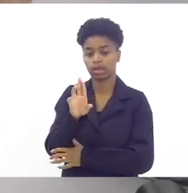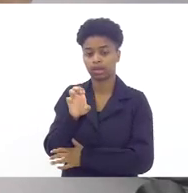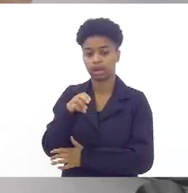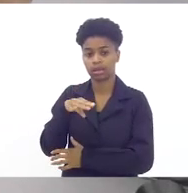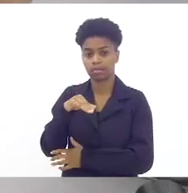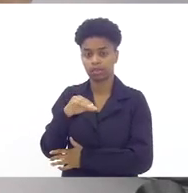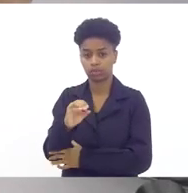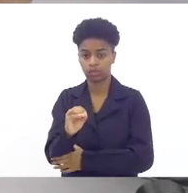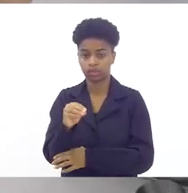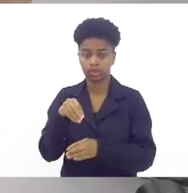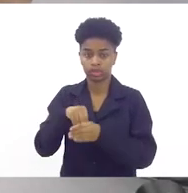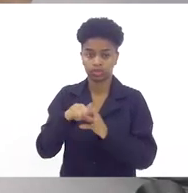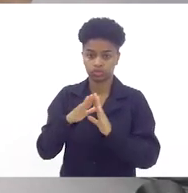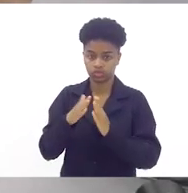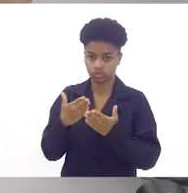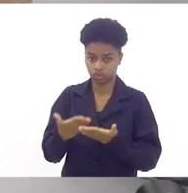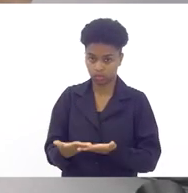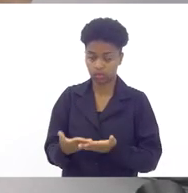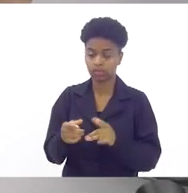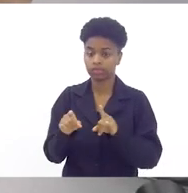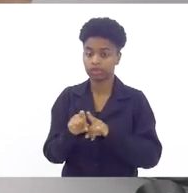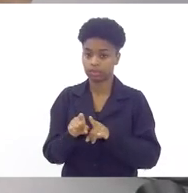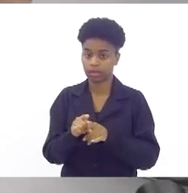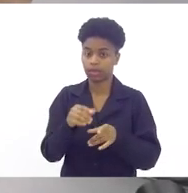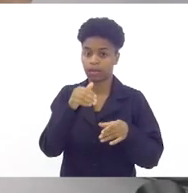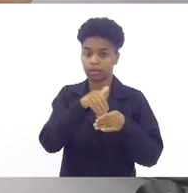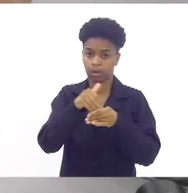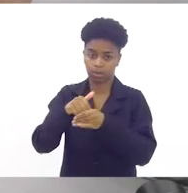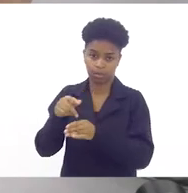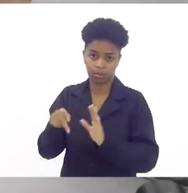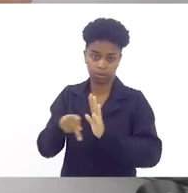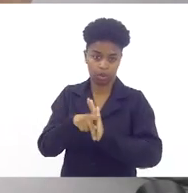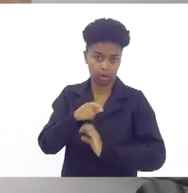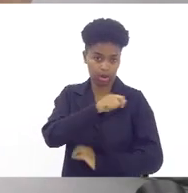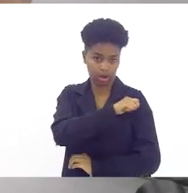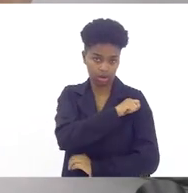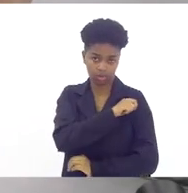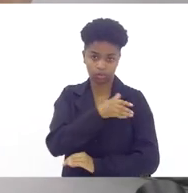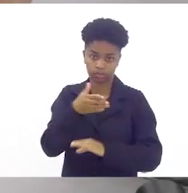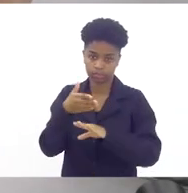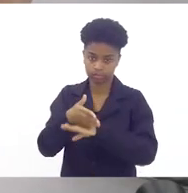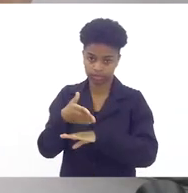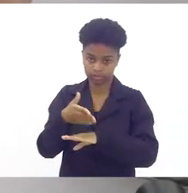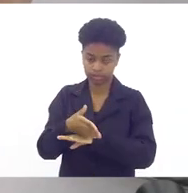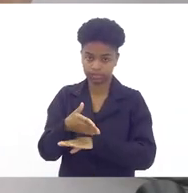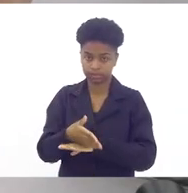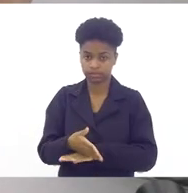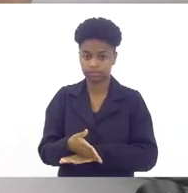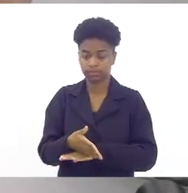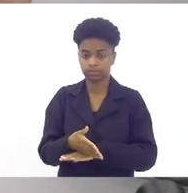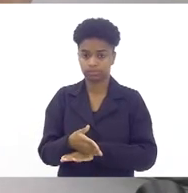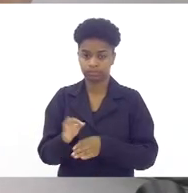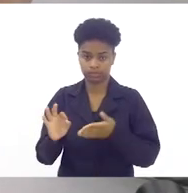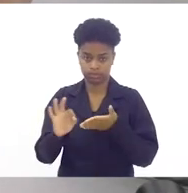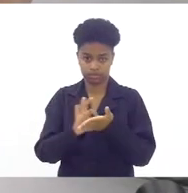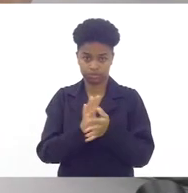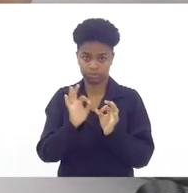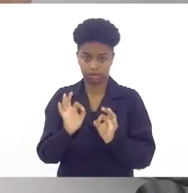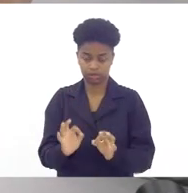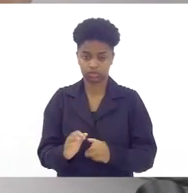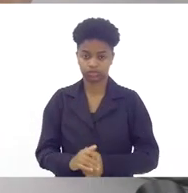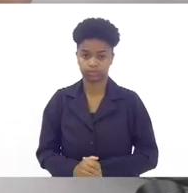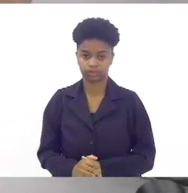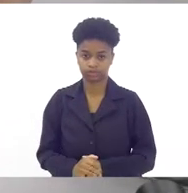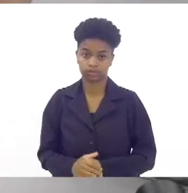da escola né e eleito pelos estudantes que ali estão efetivamente matriculado acho que isso